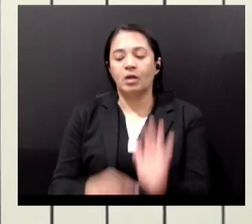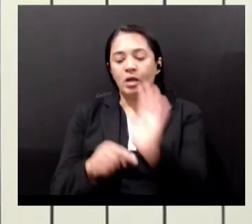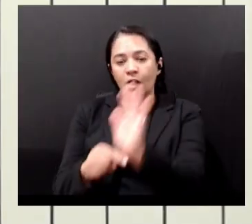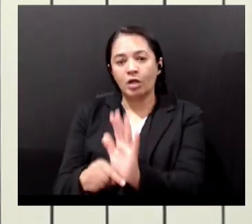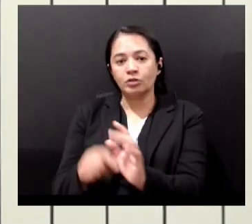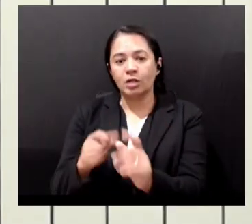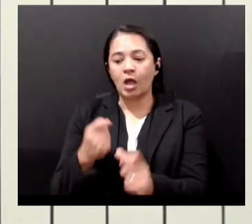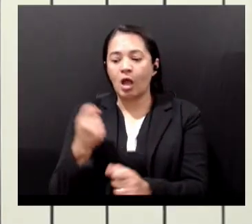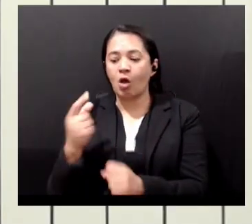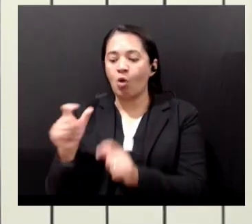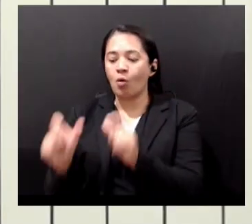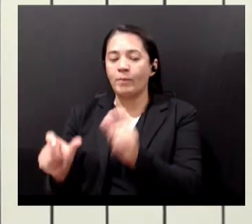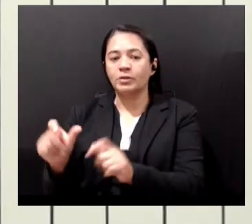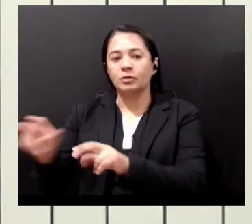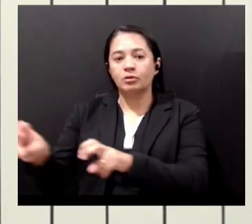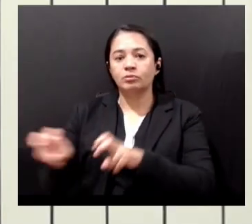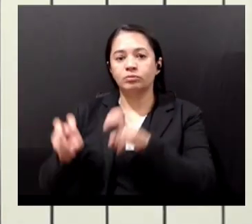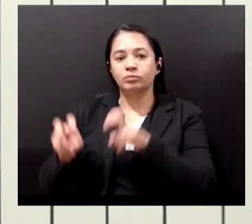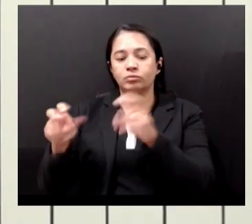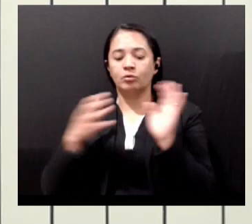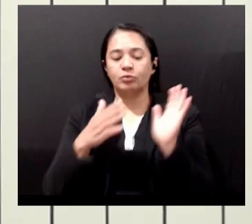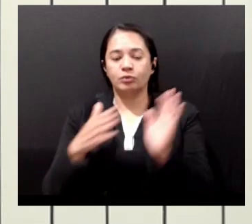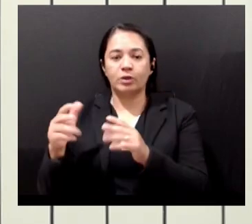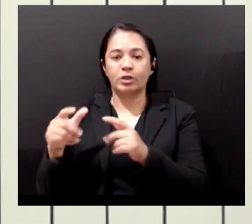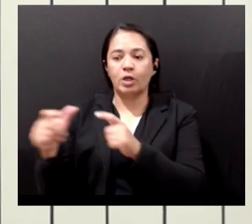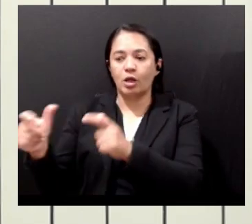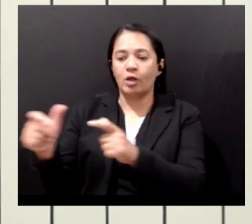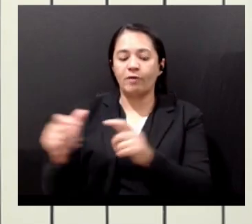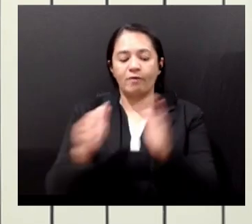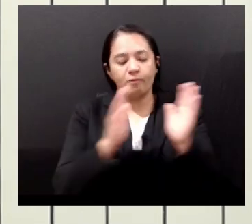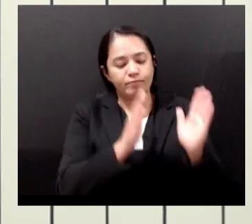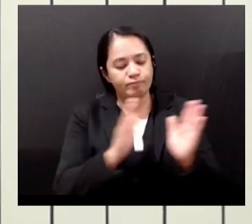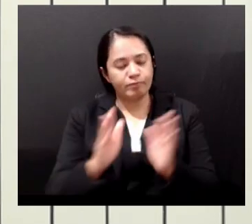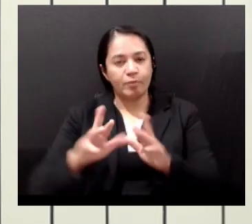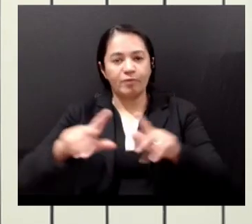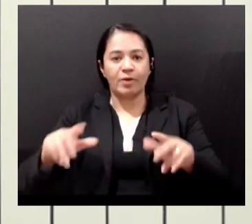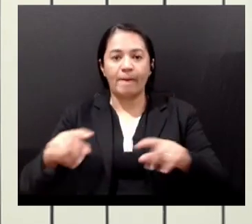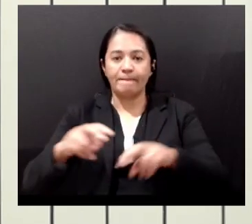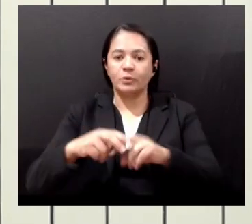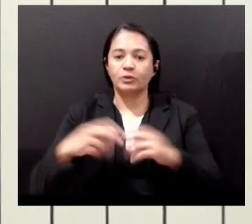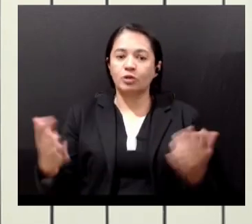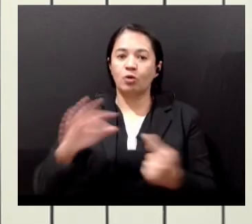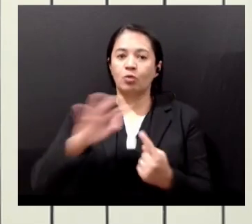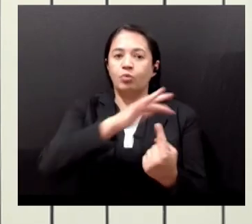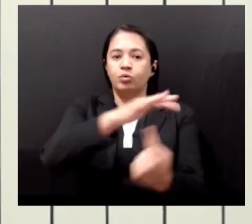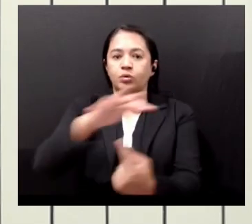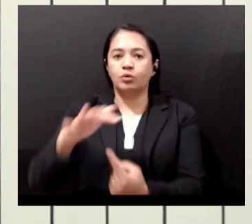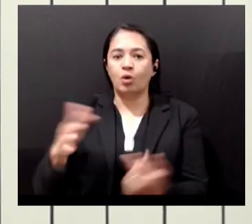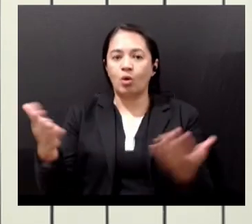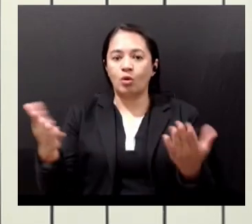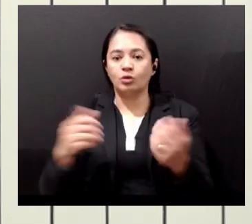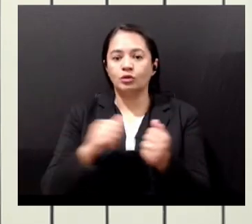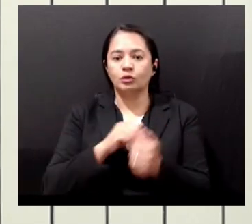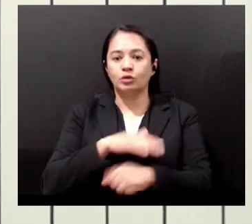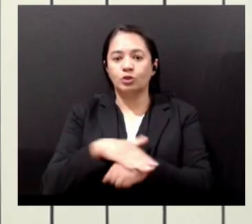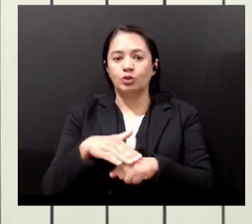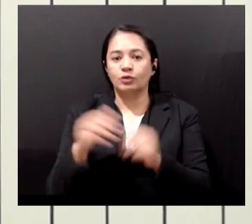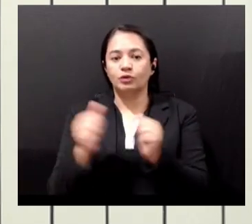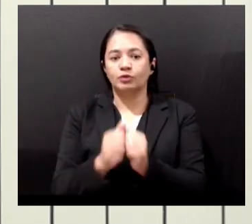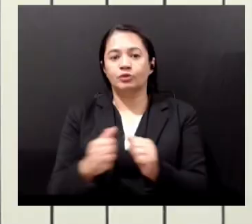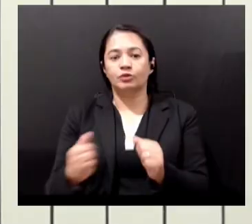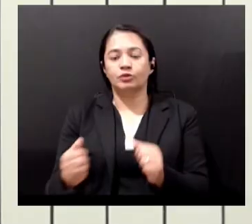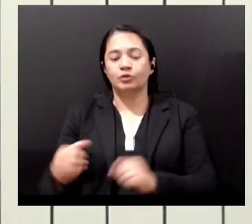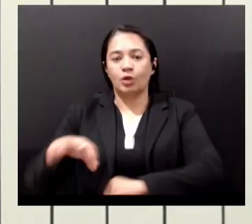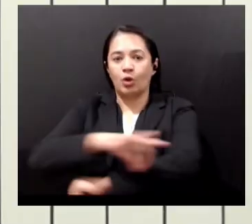auxiliar pequenos e médios produtores em diversas etapas. E o Giro Ambiental de hoje conversa com o